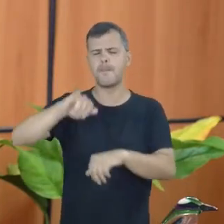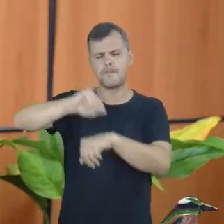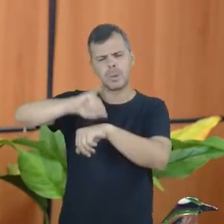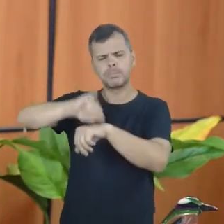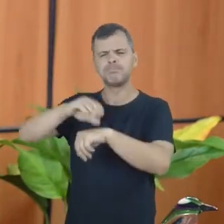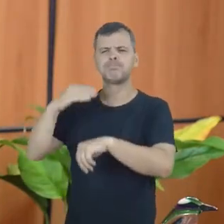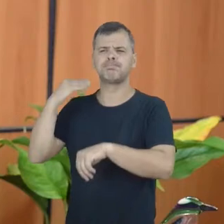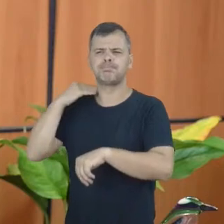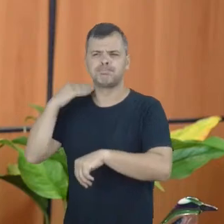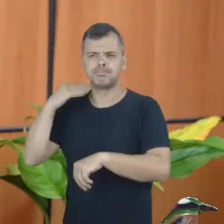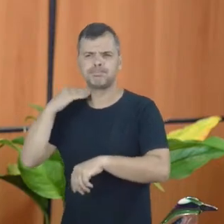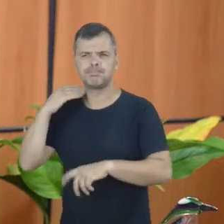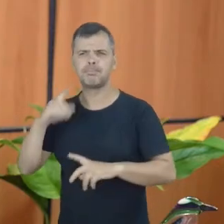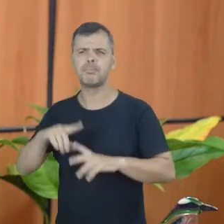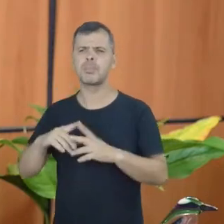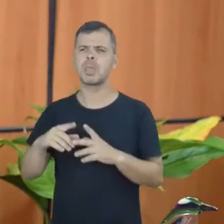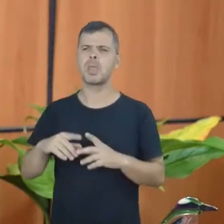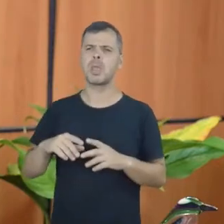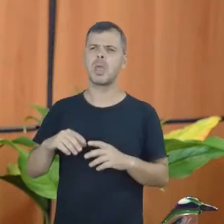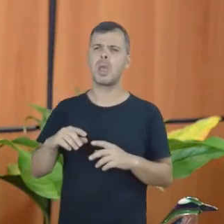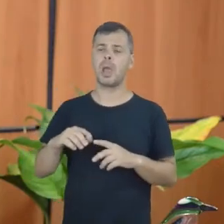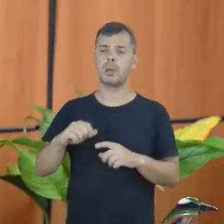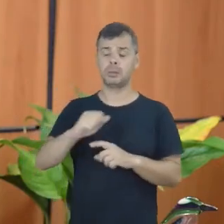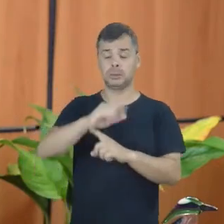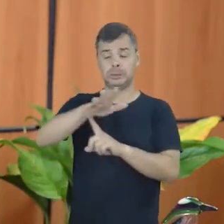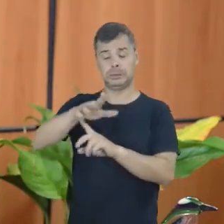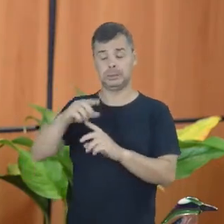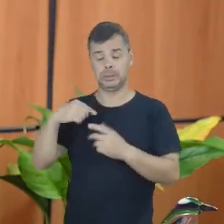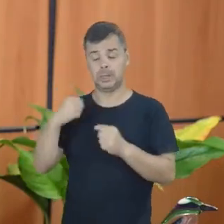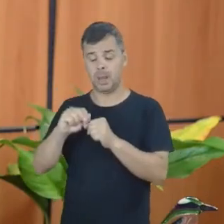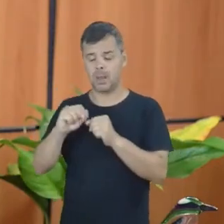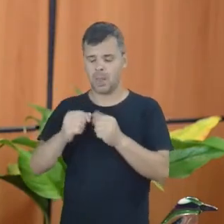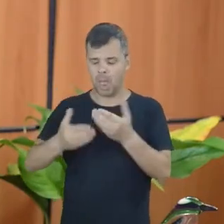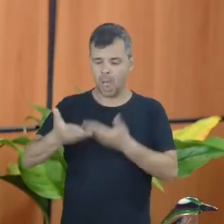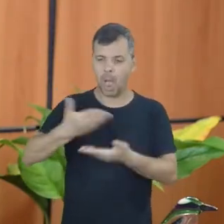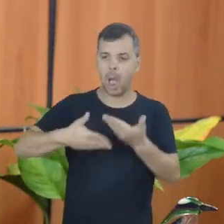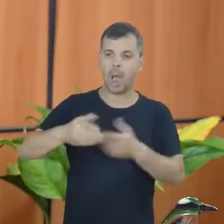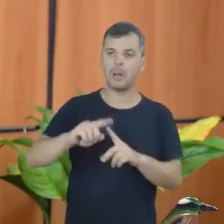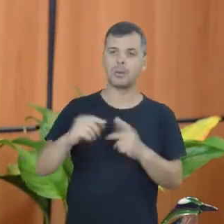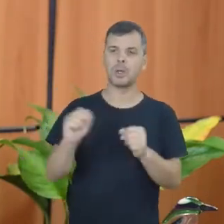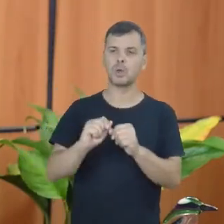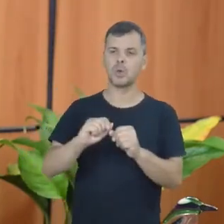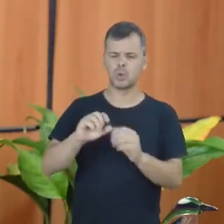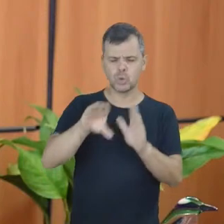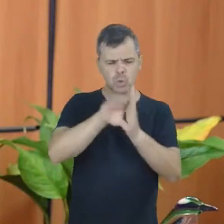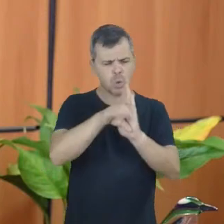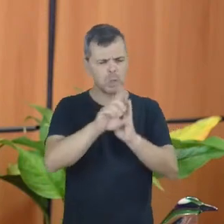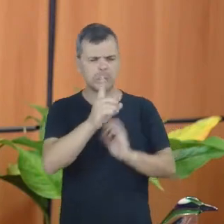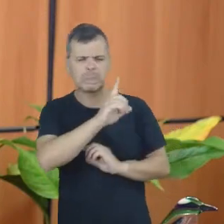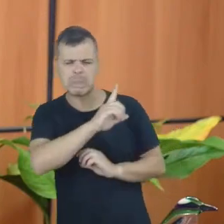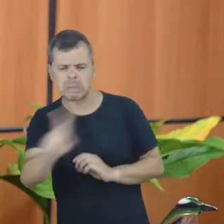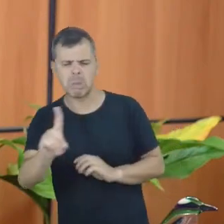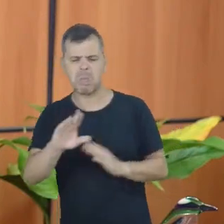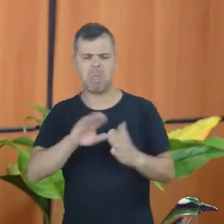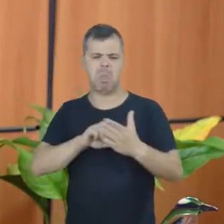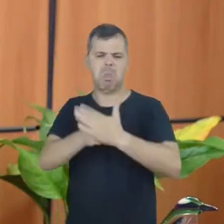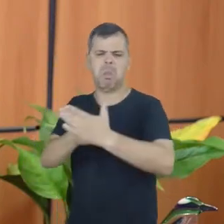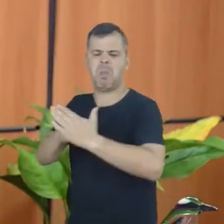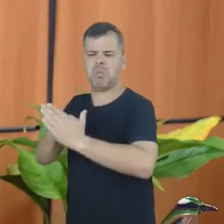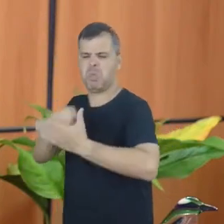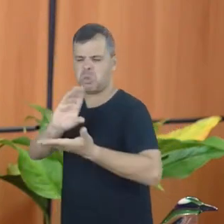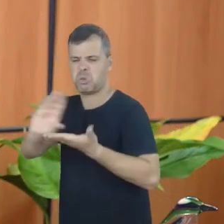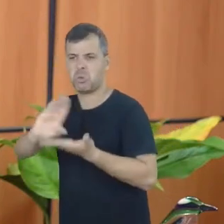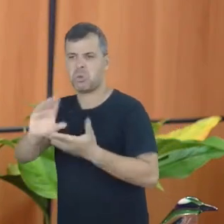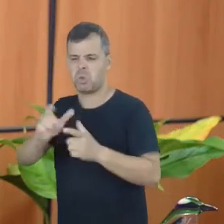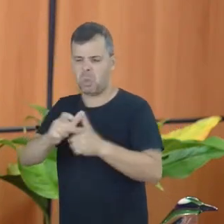claro que deve se preocupar, mas dê a sua colaboração em discutir outros conceitos que não somente a restrição de crédito,